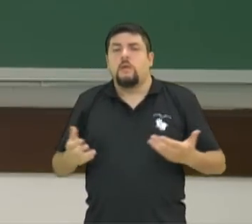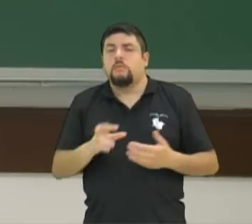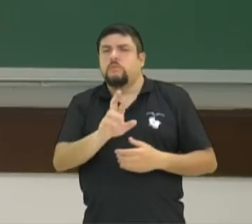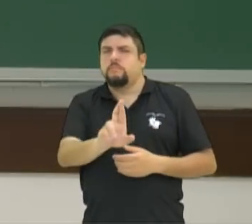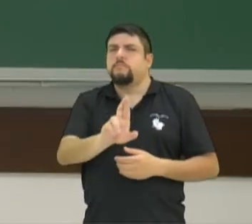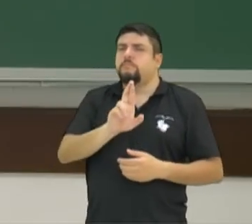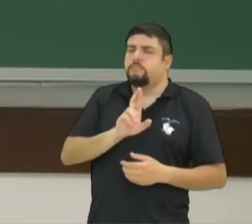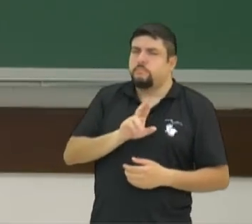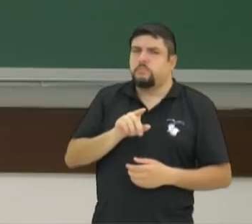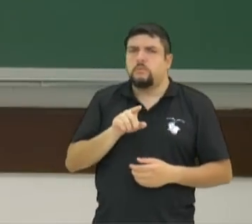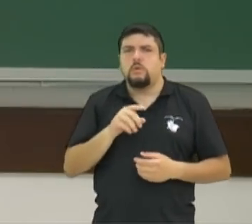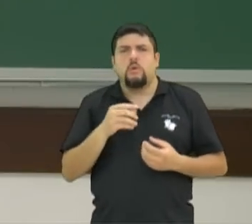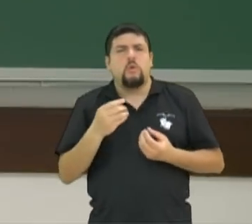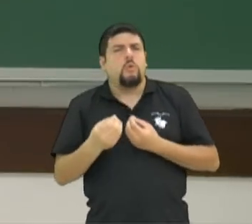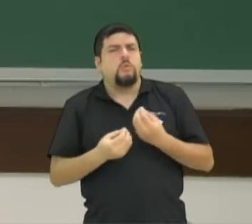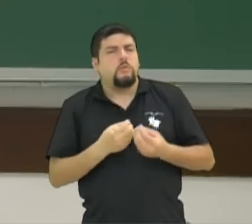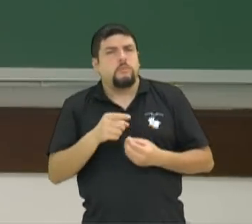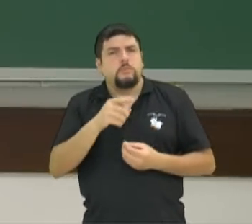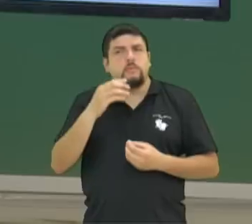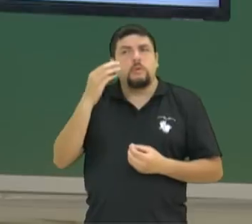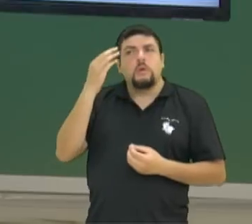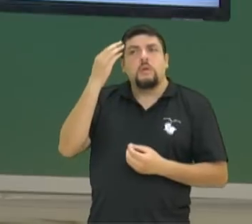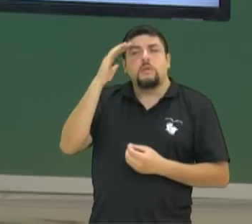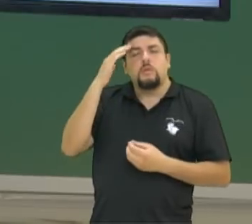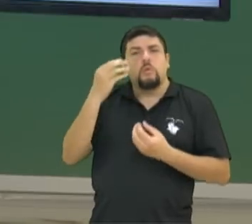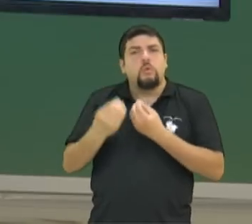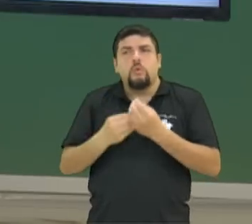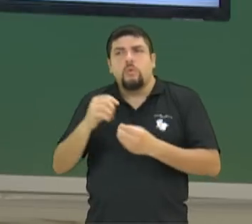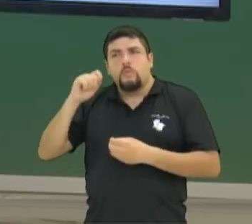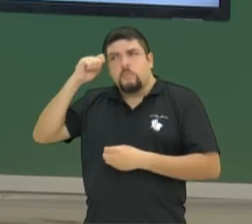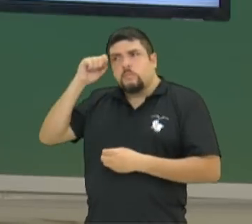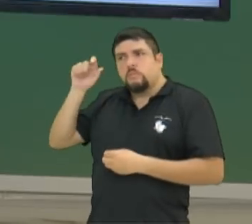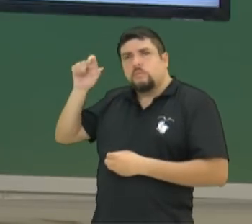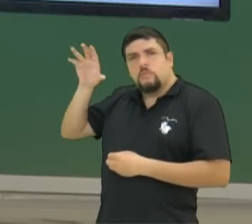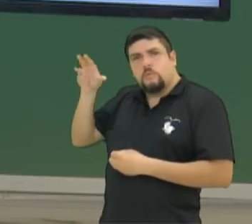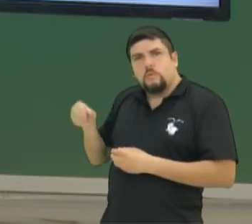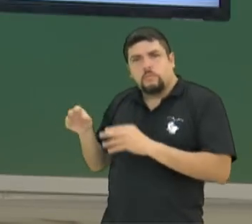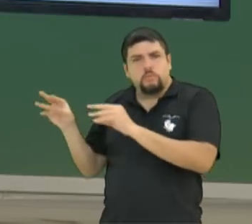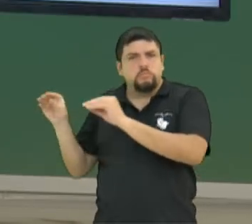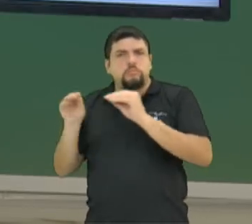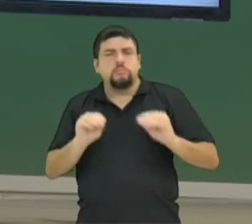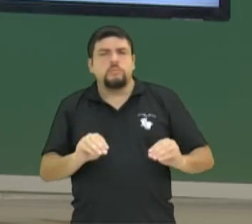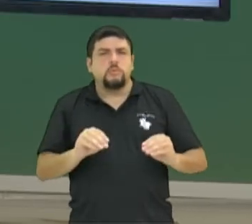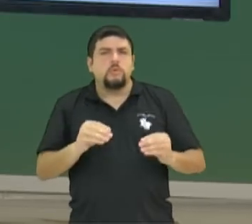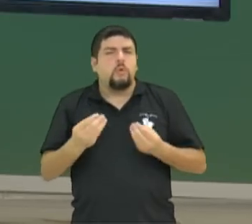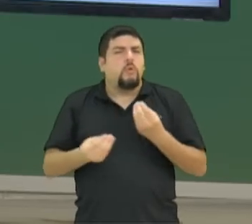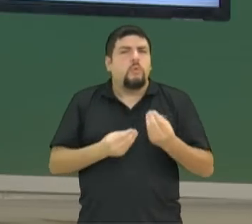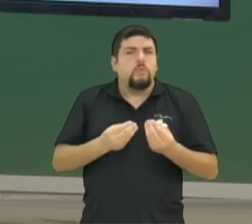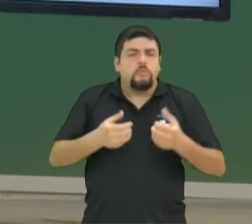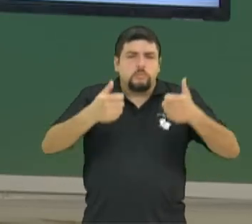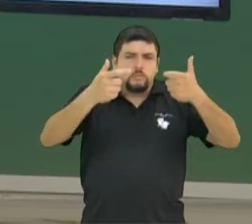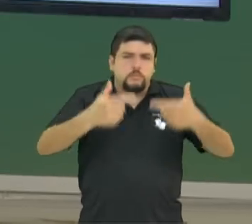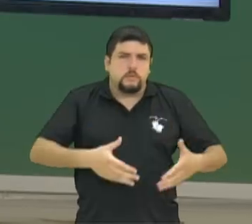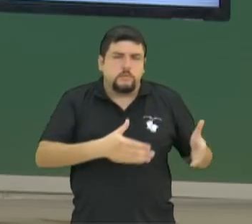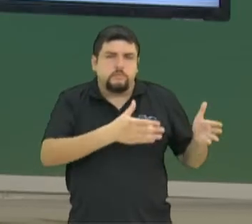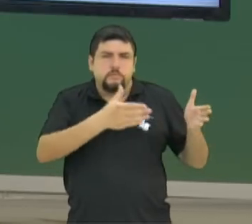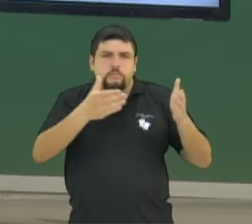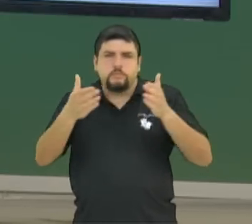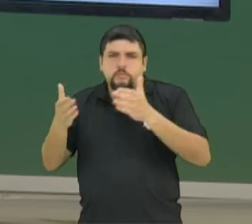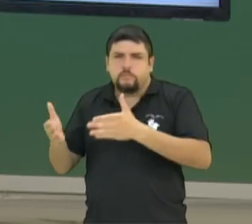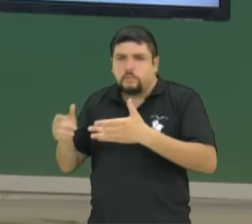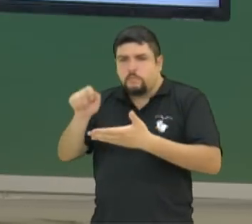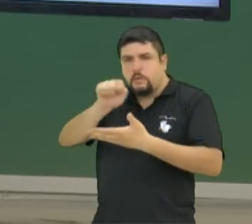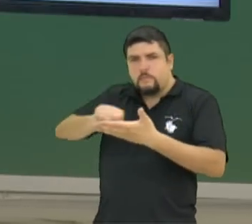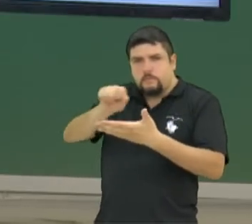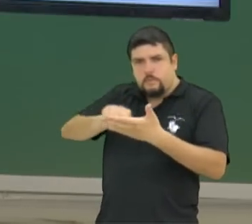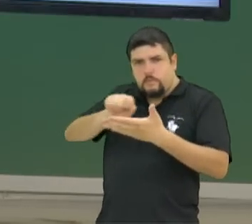você compreendeu sobre a presença africana na sociedade colonial? Vamos lá? Vou deixar um tempo para vocês, façam as anotações nos